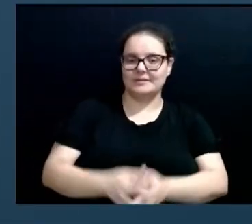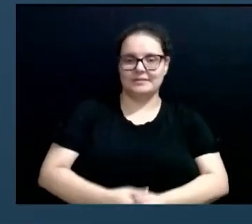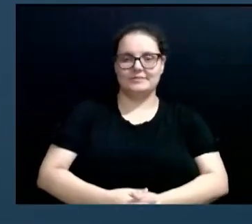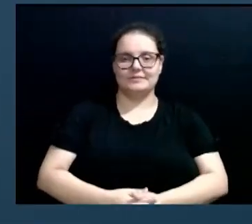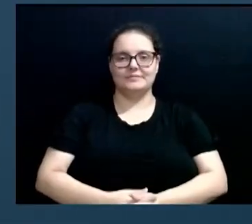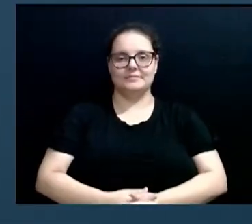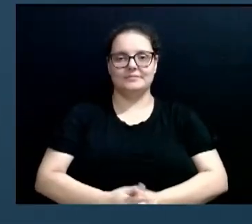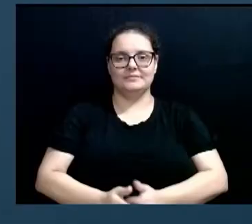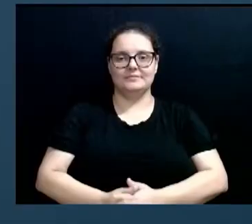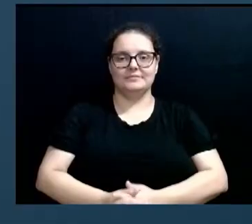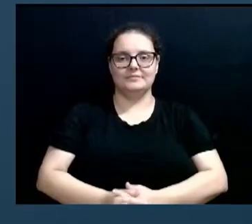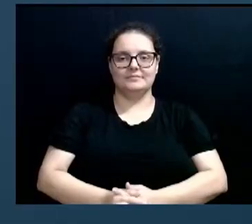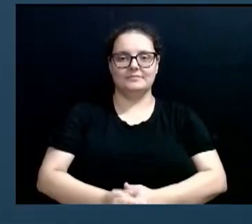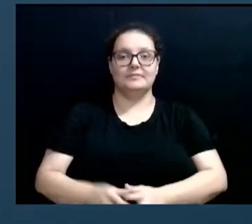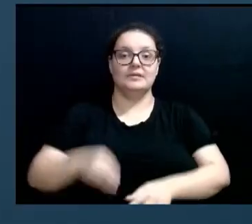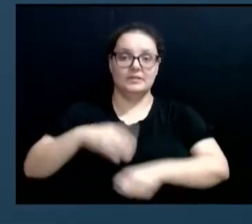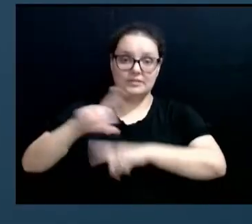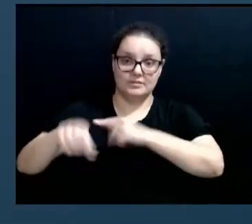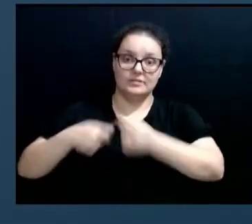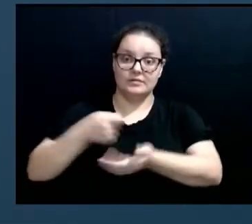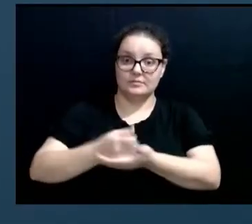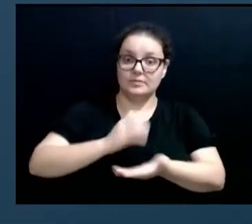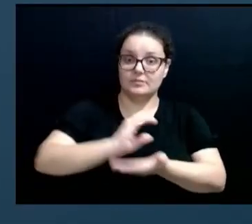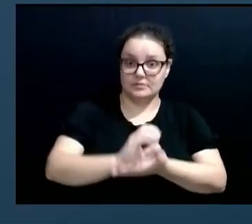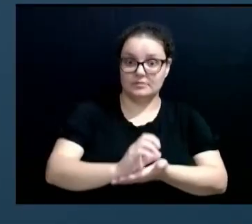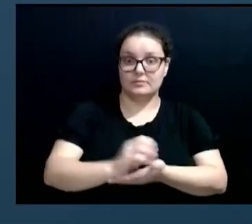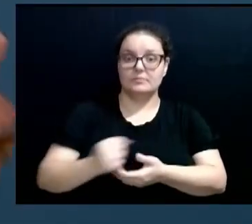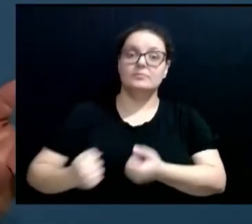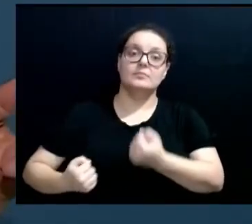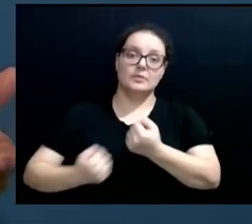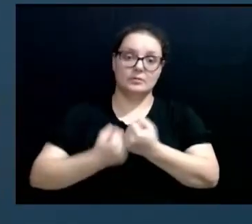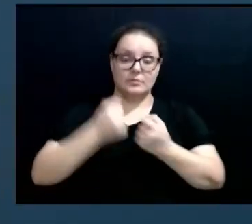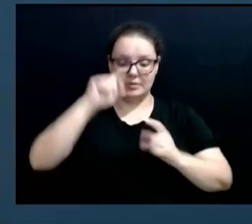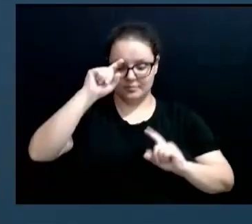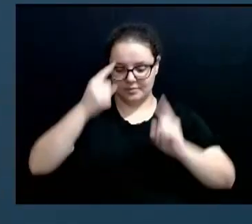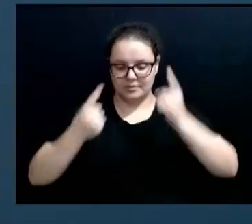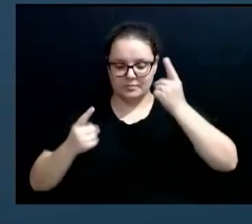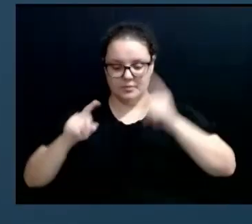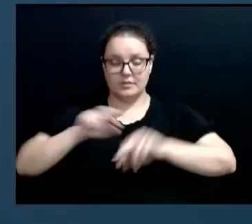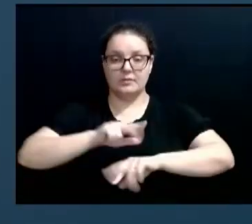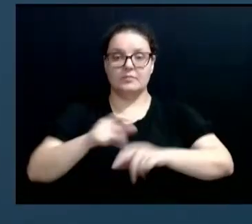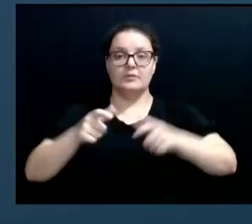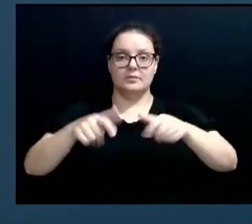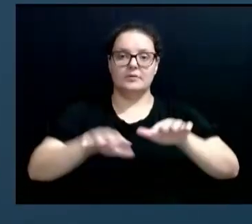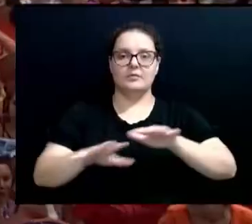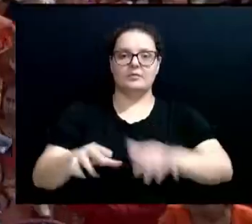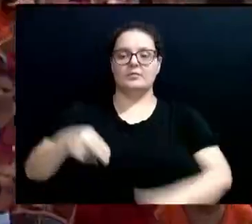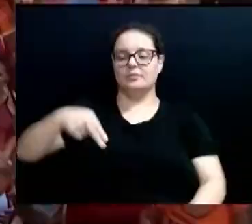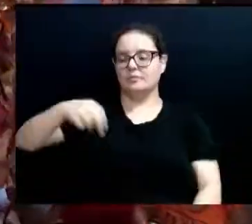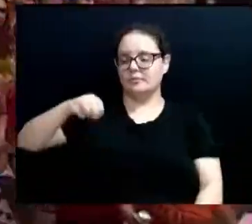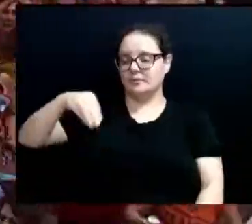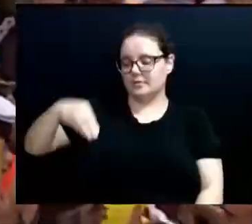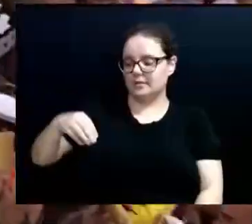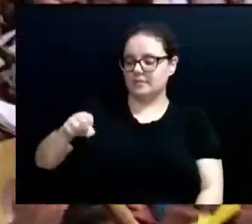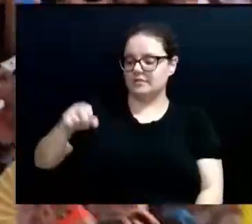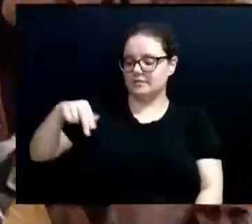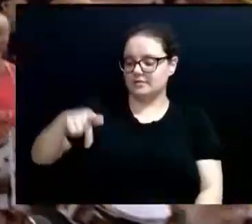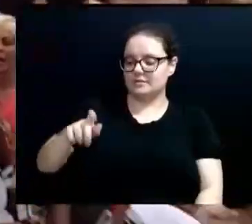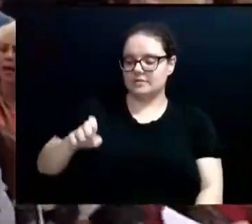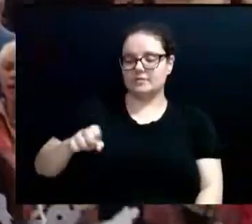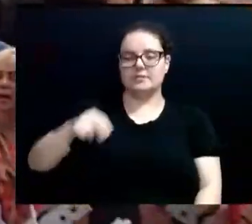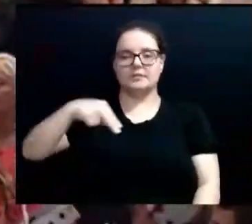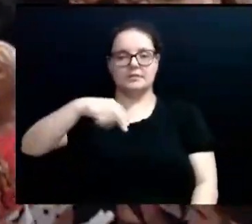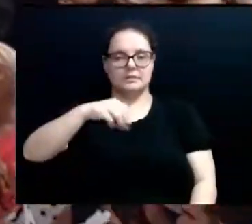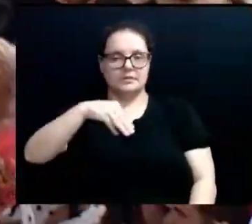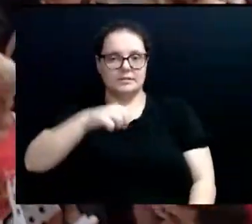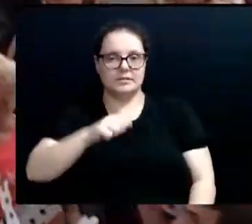indicaram emendas impositivas para apoiar o carnaval. Vários blocos, o Nem Sangue Nem Areia é um deles. Com os desfiles que